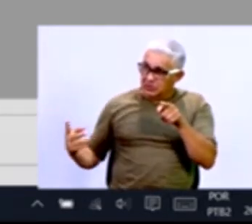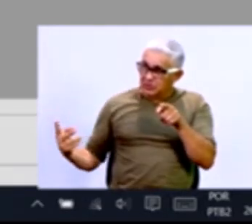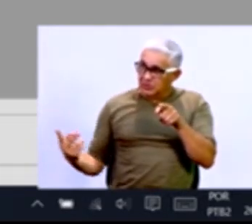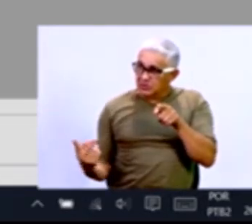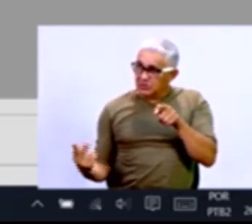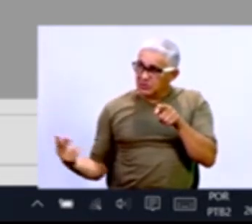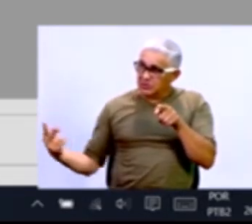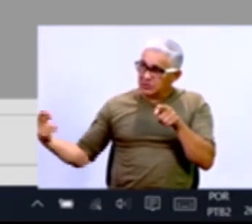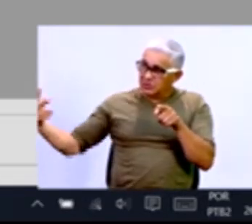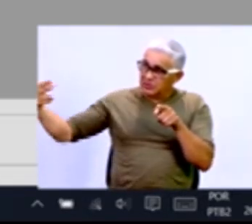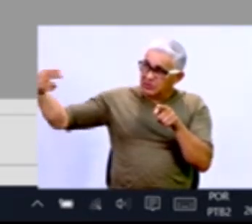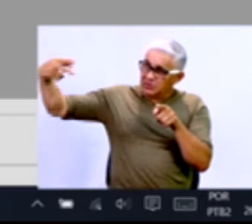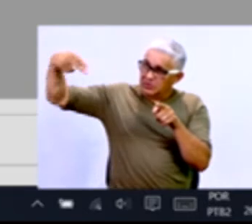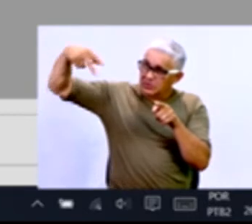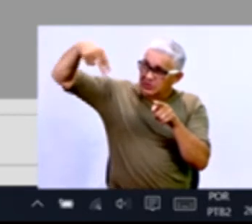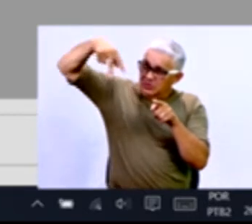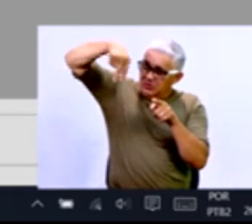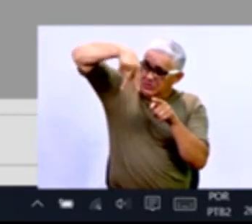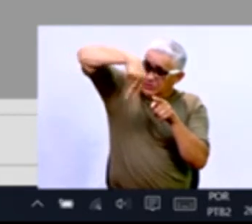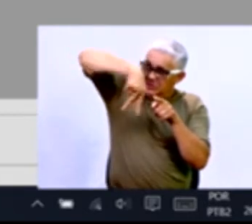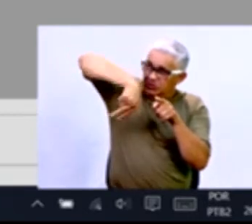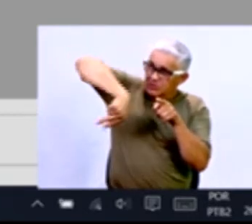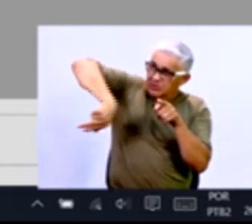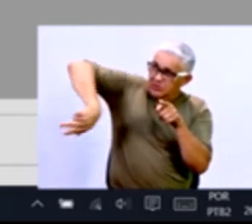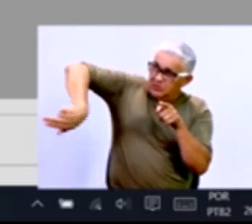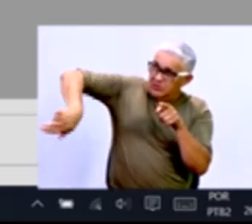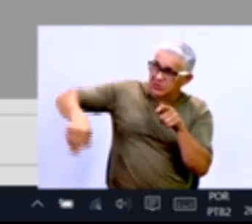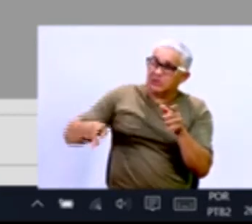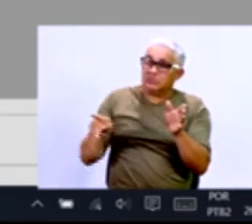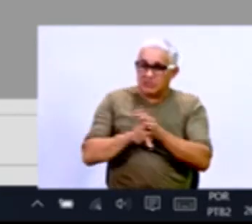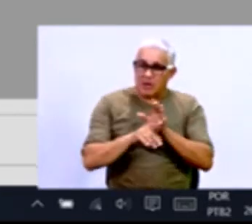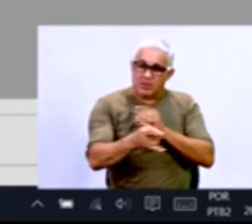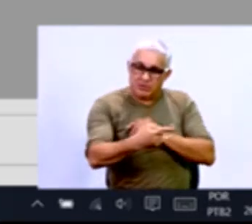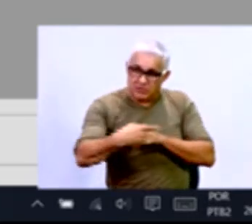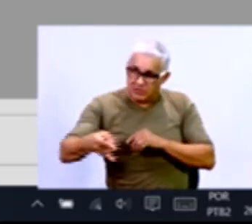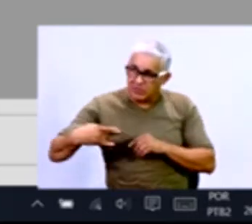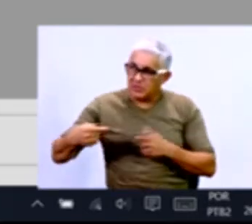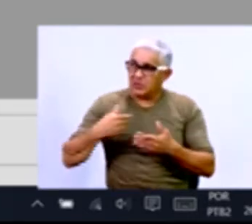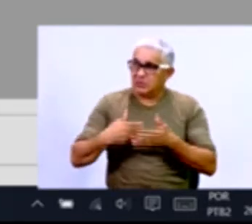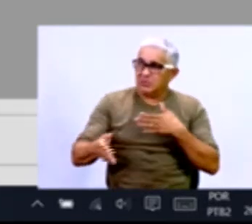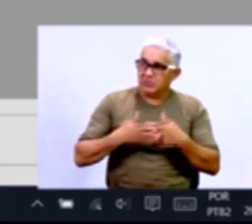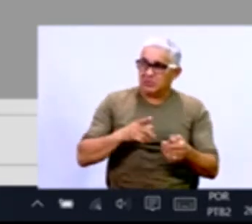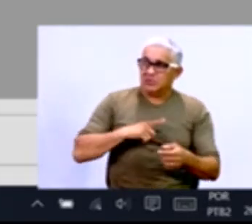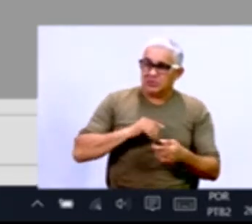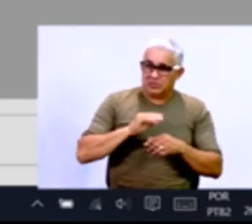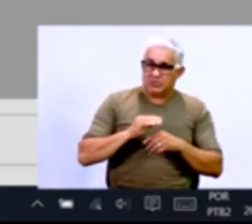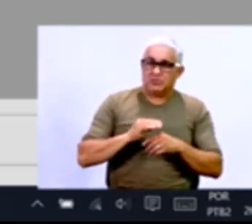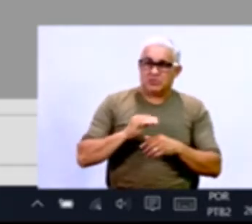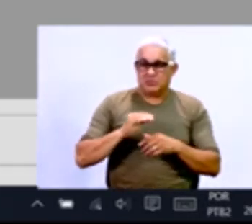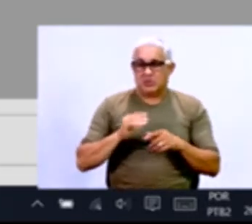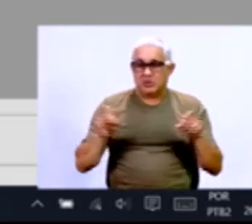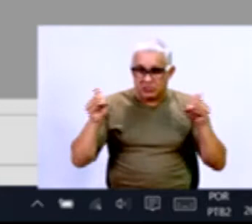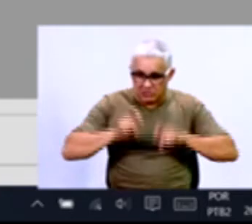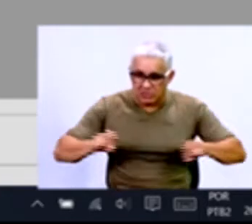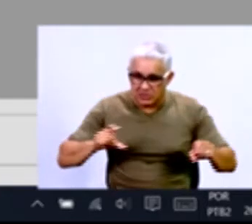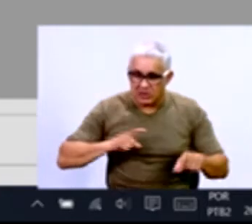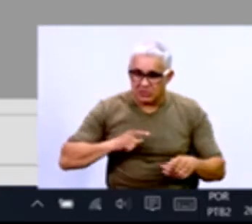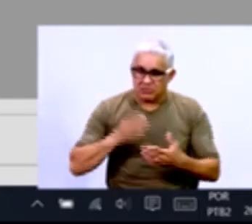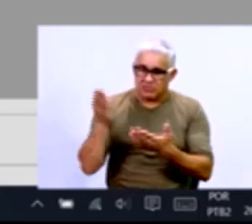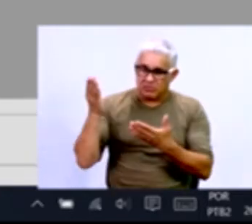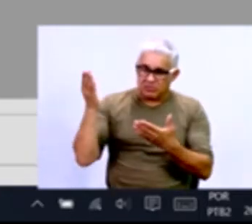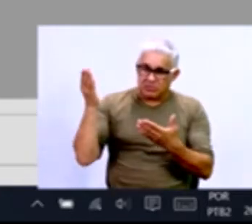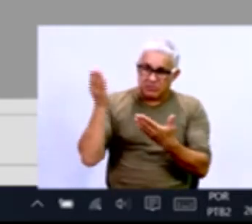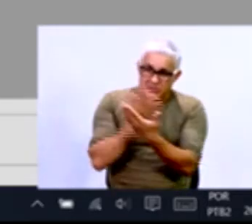uma música de amostra do Windows. Então, qualquer computador, ela vai aparecer aí na pasta de música, tá?